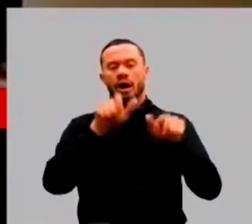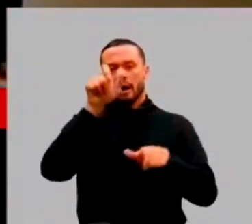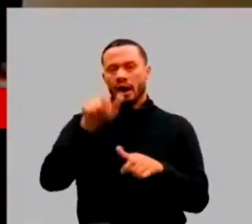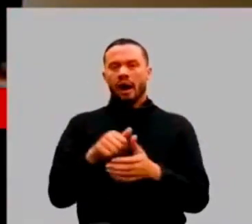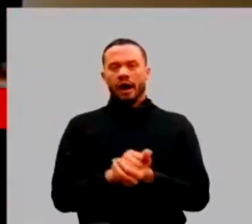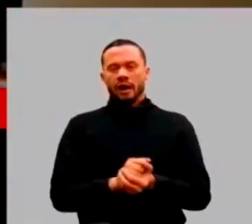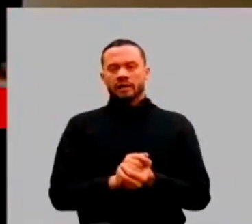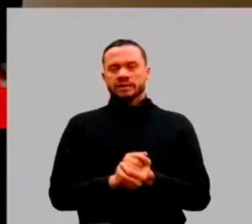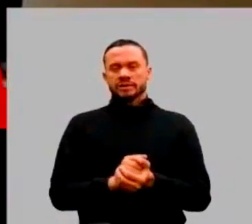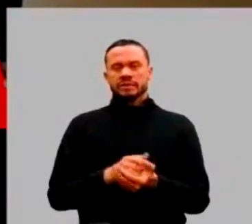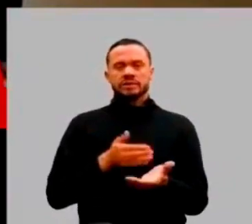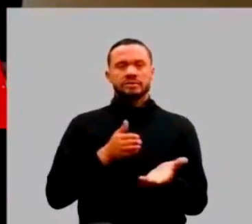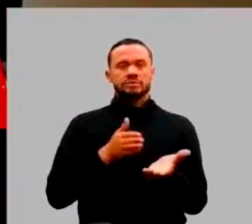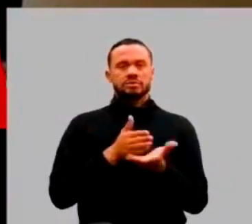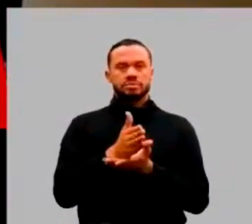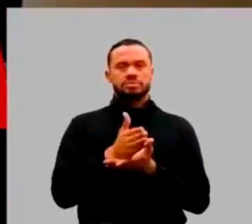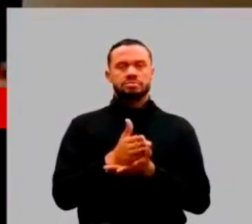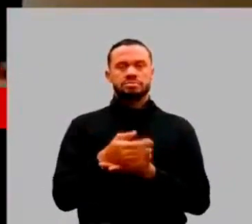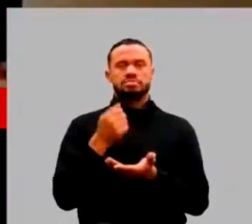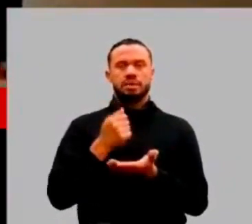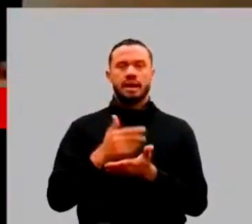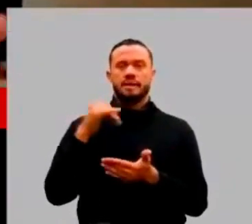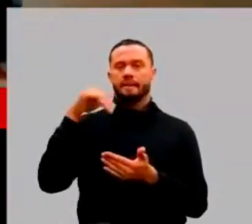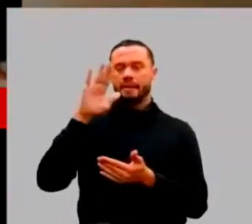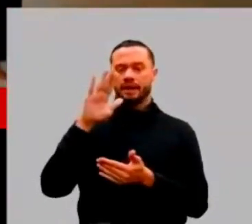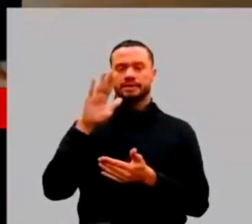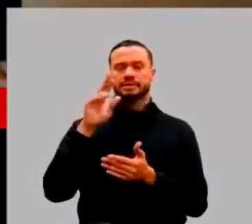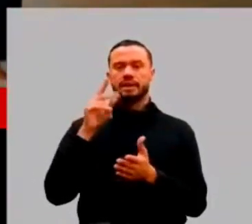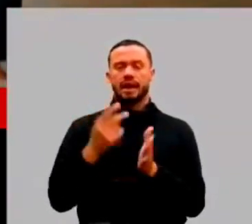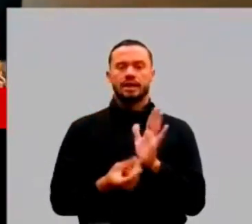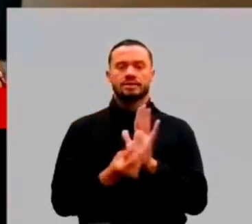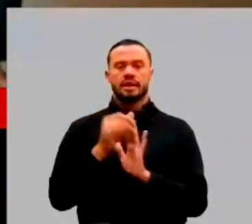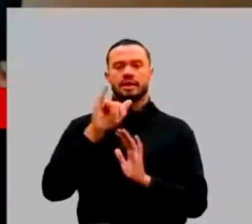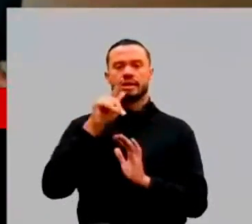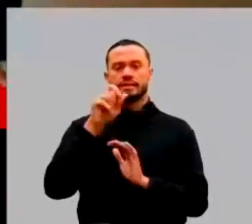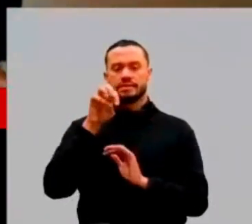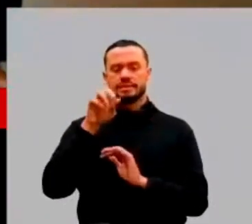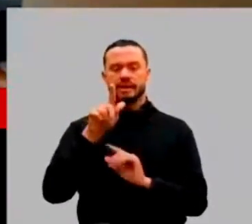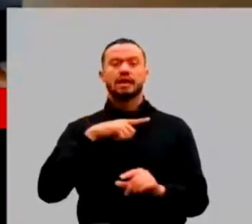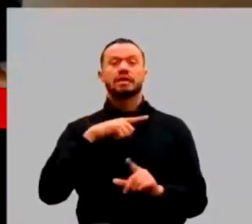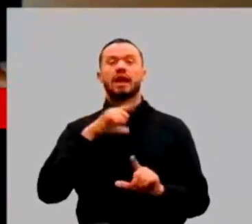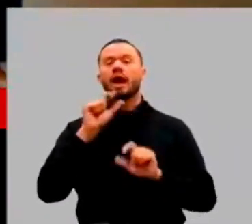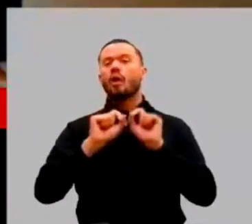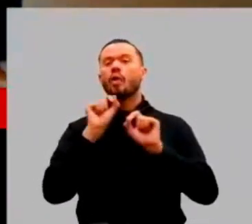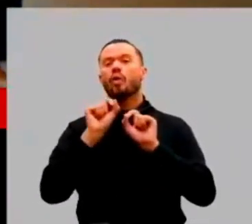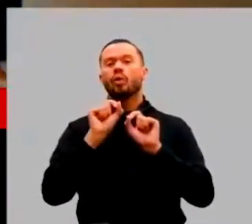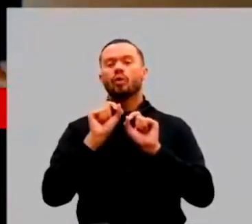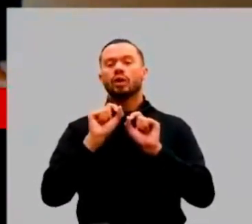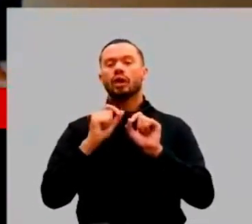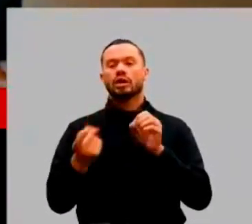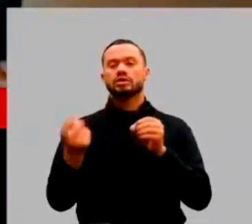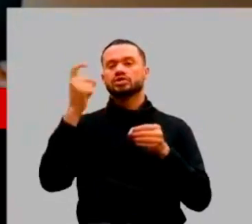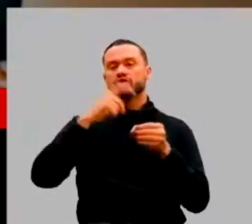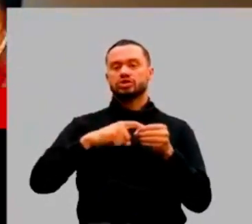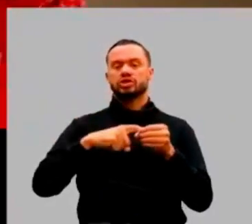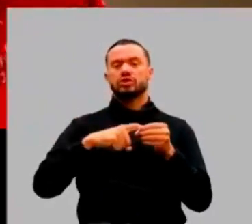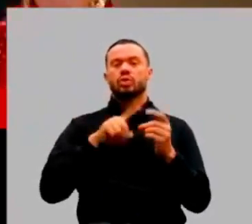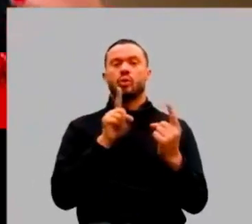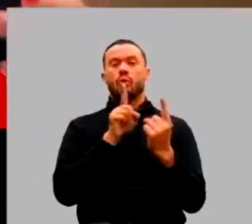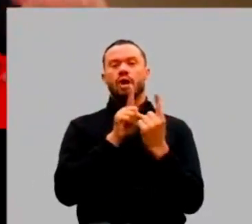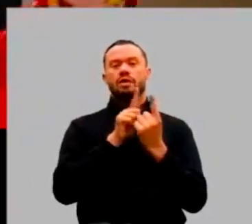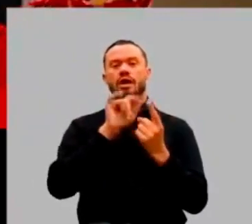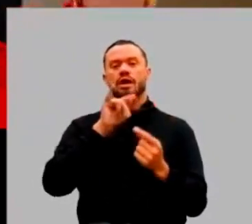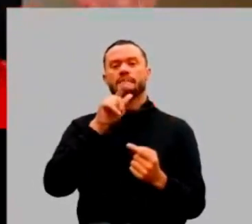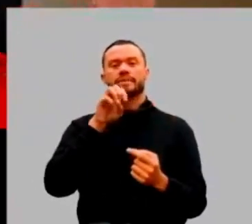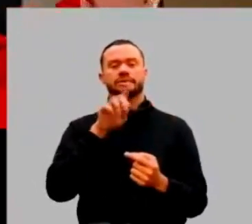proporcionalmente a custear mais a receita do ipseng terá o que de retorno no atendimento do ipseng que